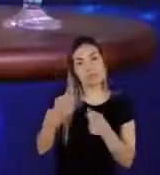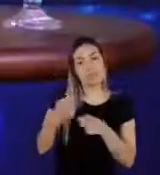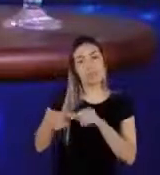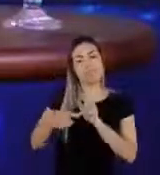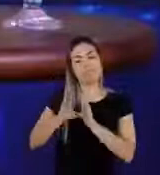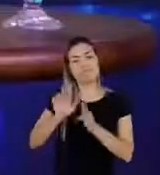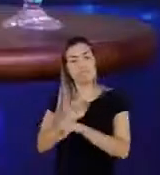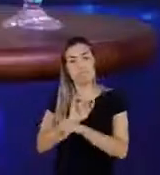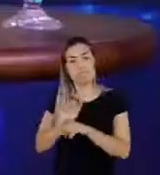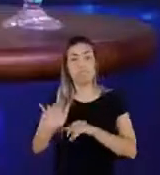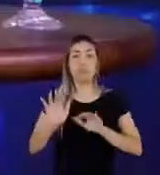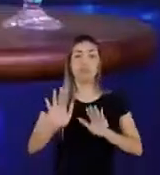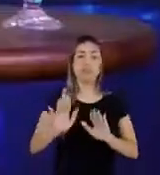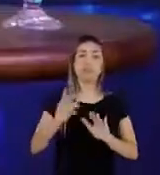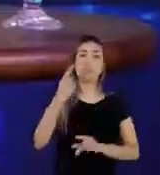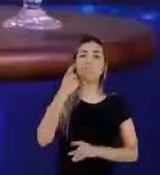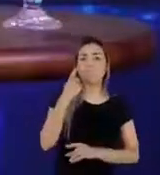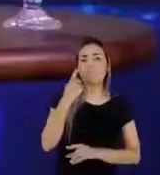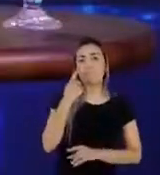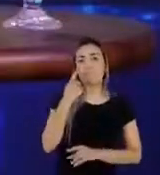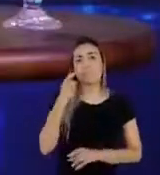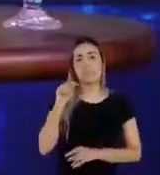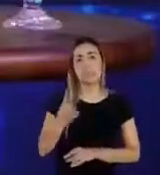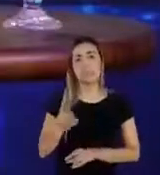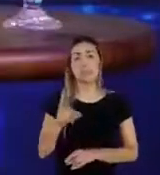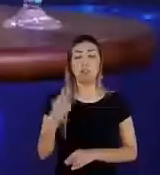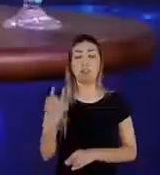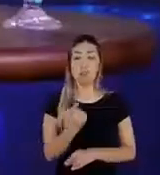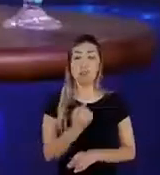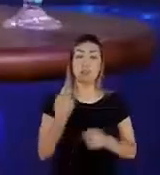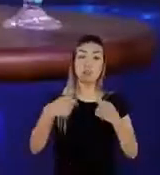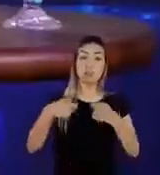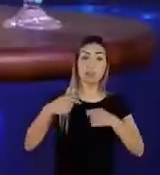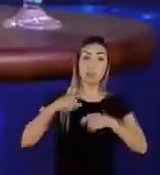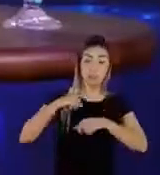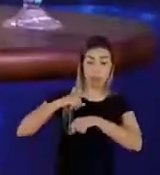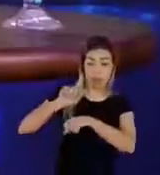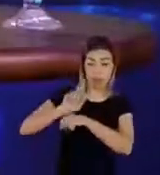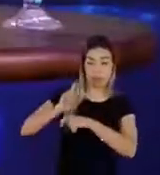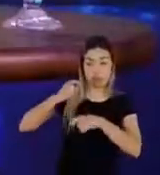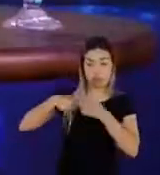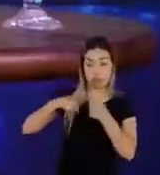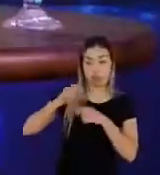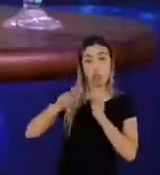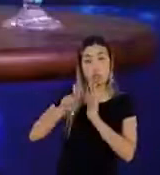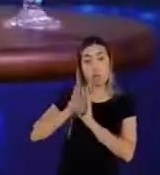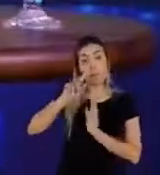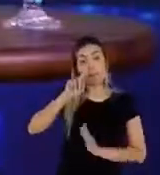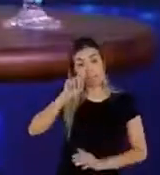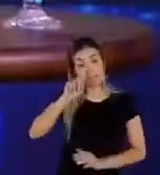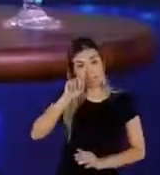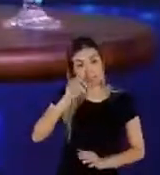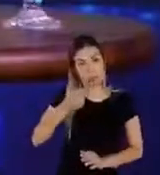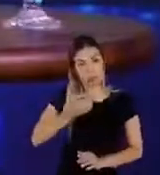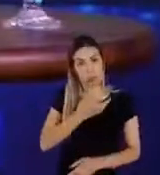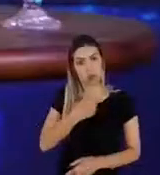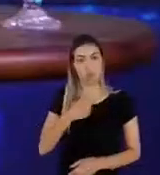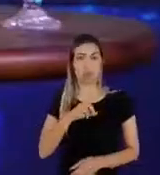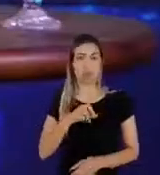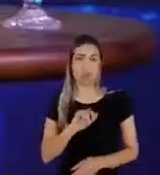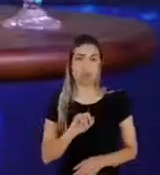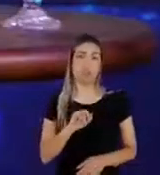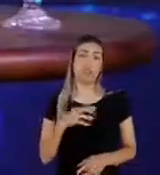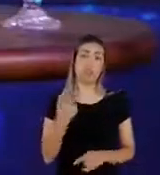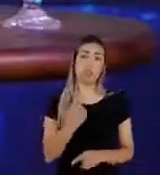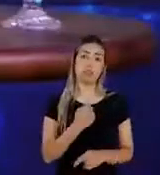nós buscamos assim, permitir uma gestão de risco nesse novo PDI, introduzindo,